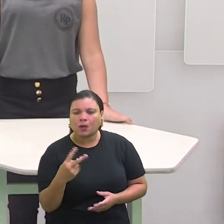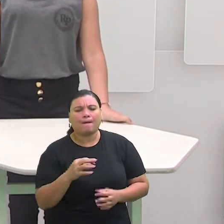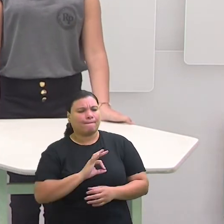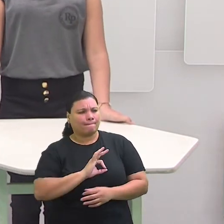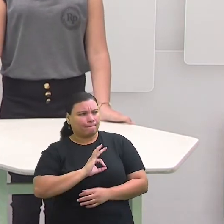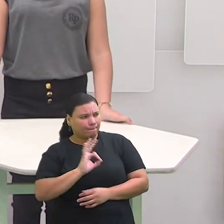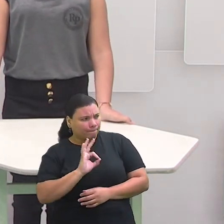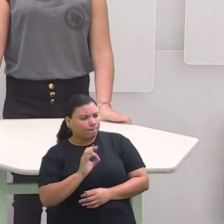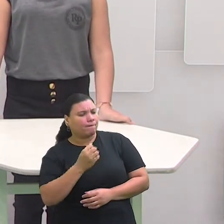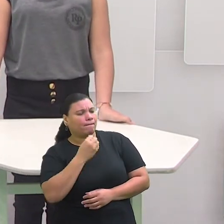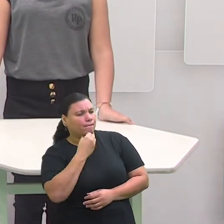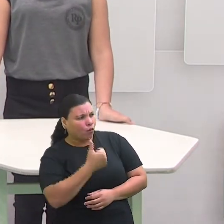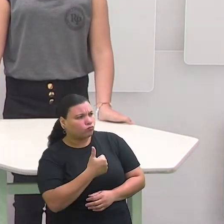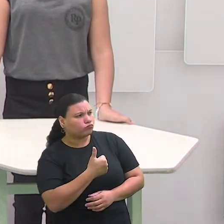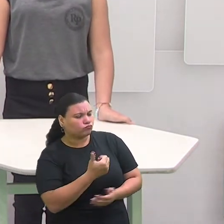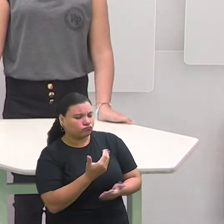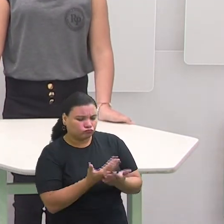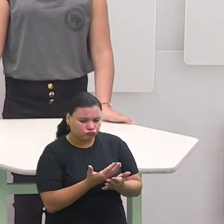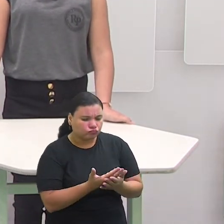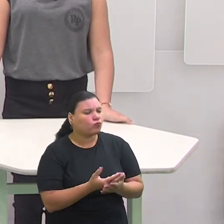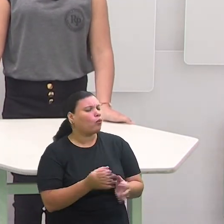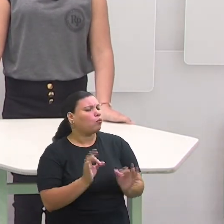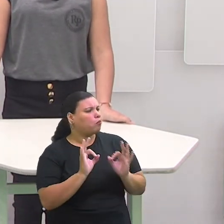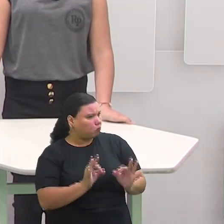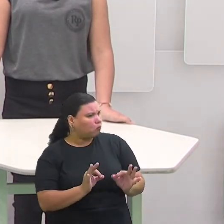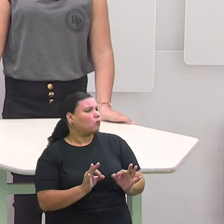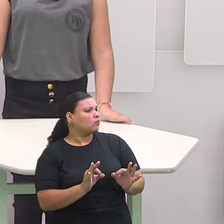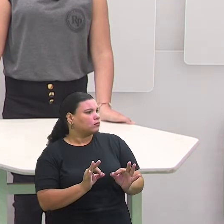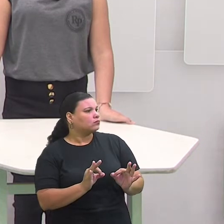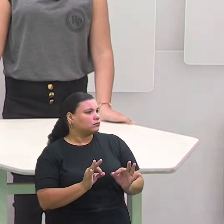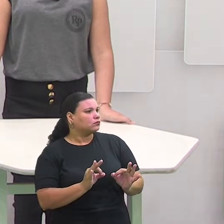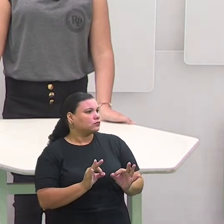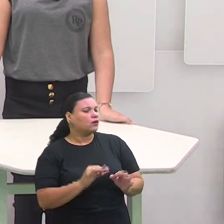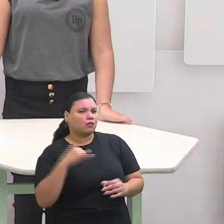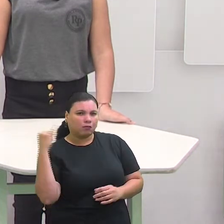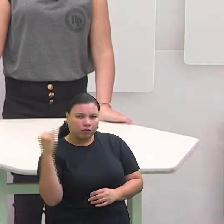Faz toda a diferença. A participação de vocês é muito importante pra gente, tá?